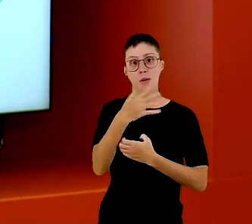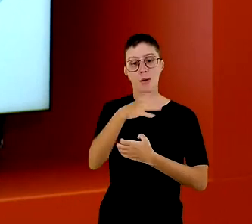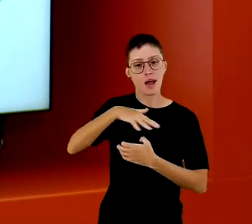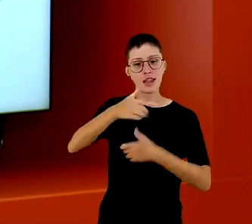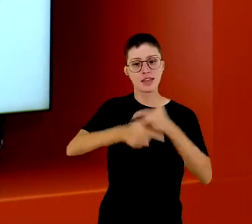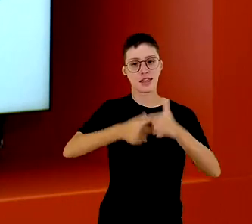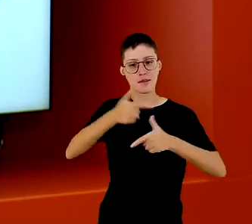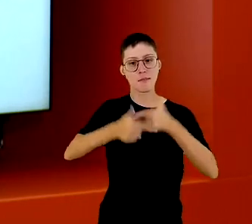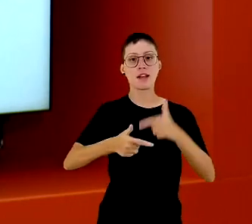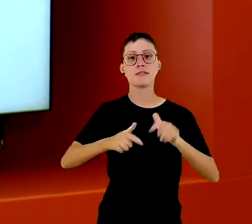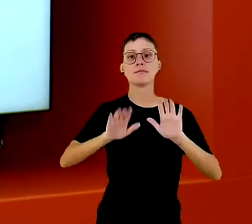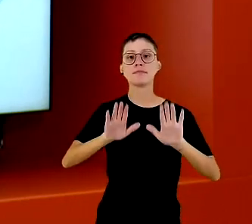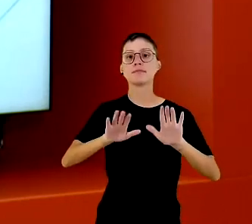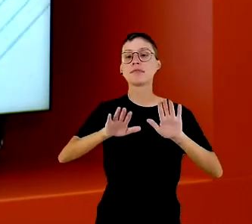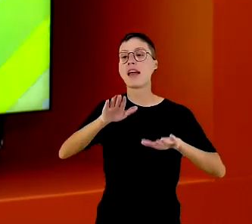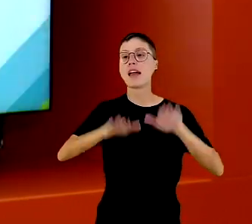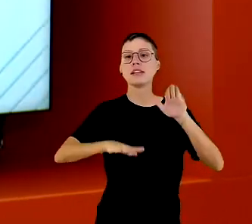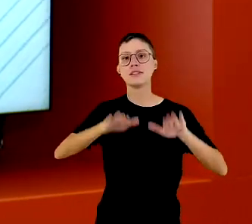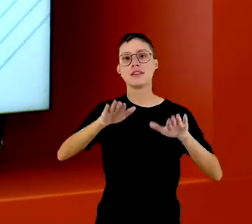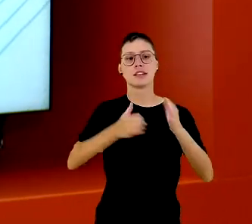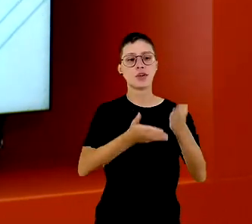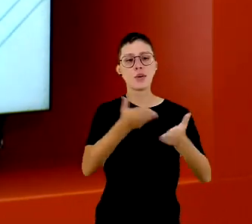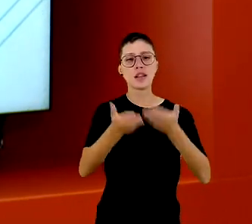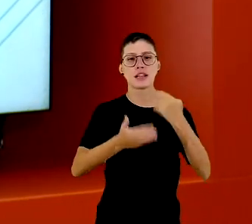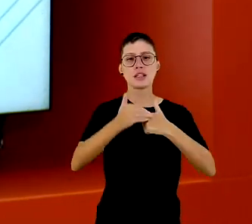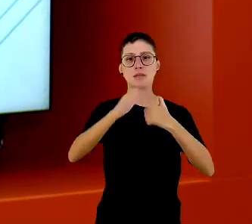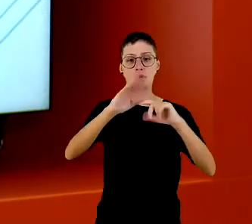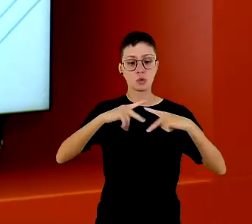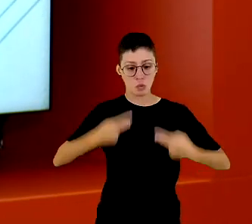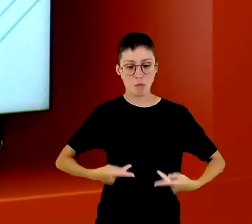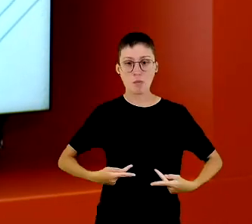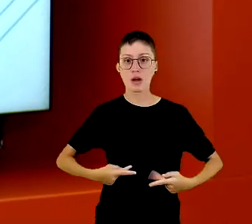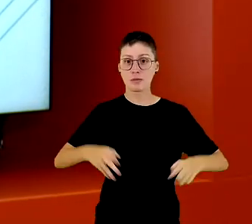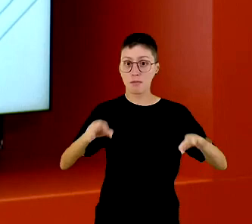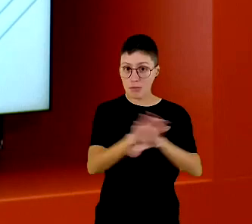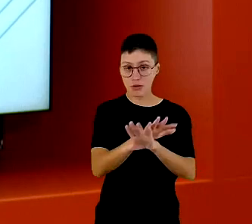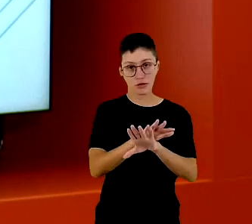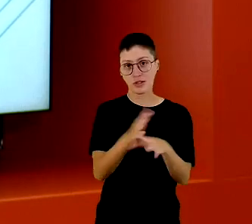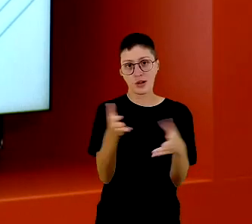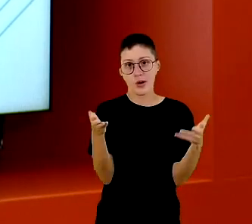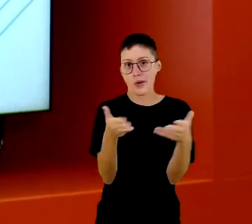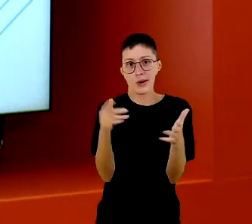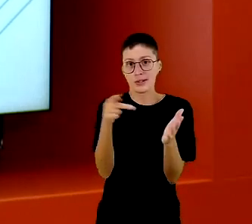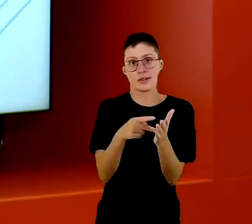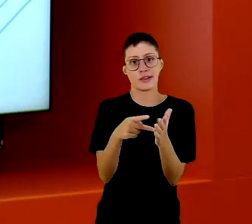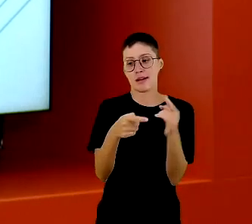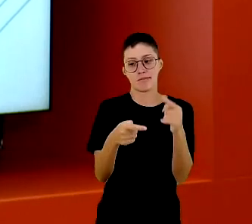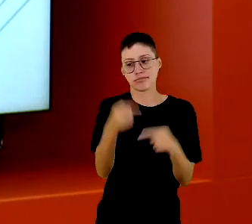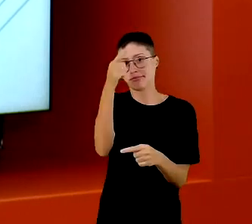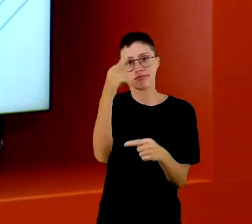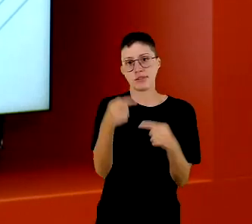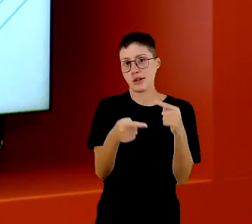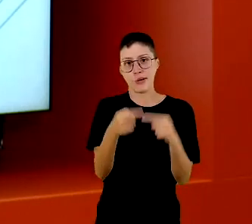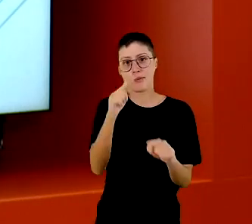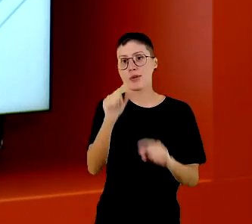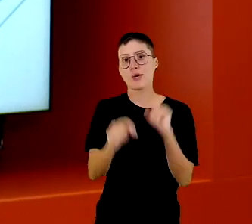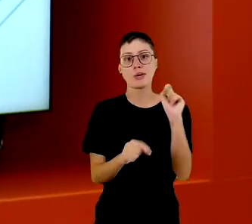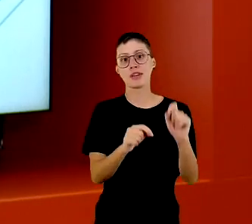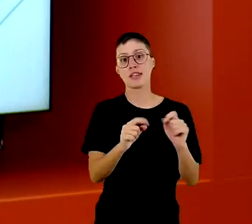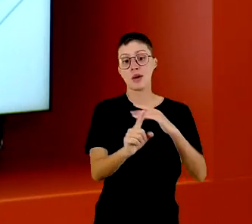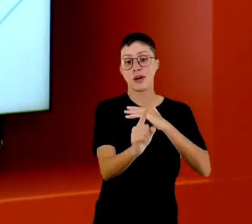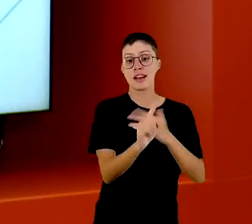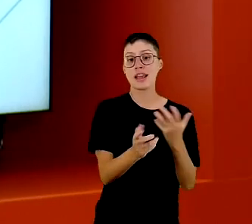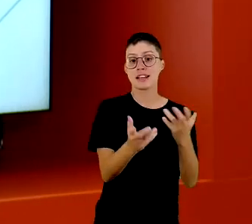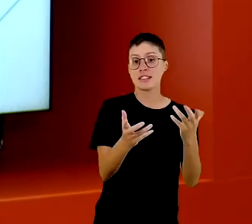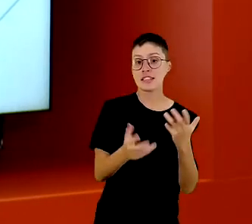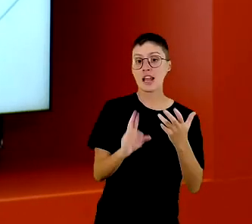um atendimento humanizado, 100% humano, isso hoje, de fato, não condiz nem com aquilo que o cliente espera, nem talvez com o custo que você